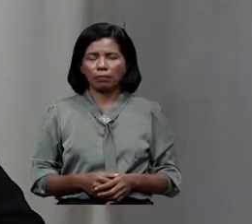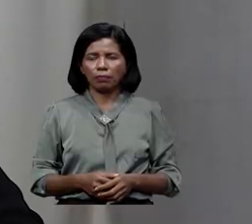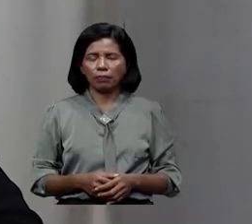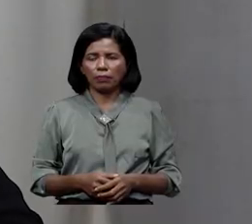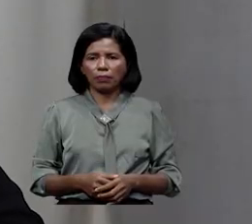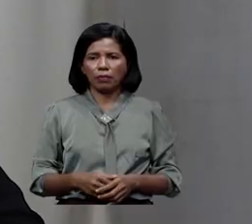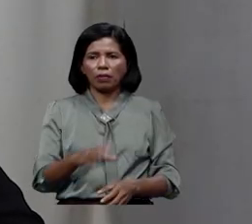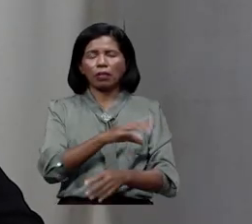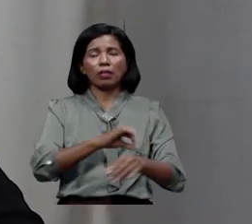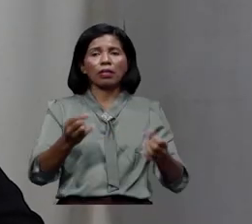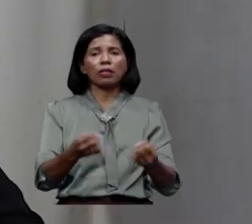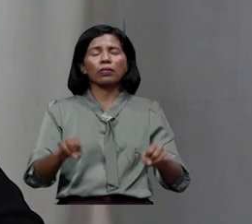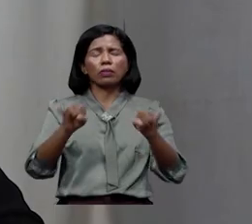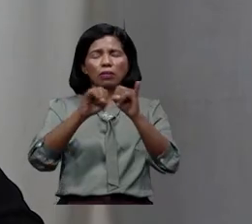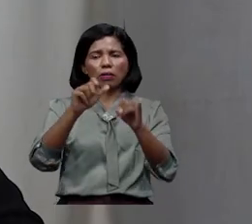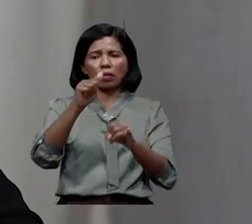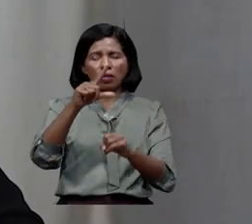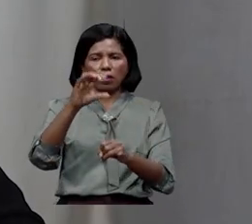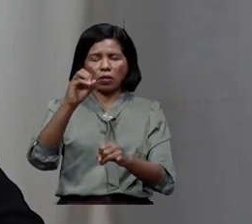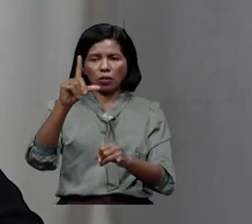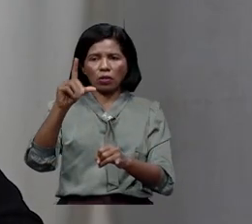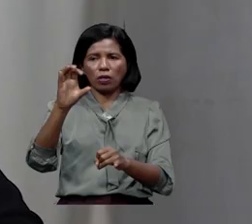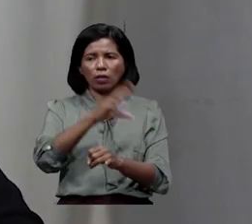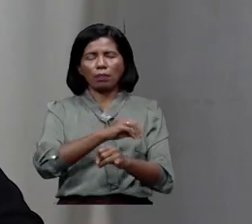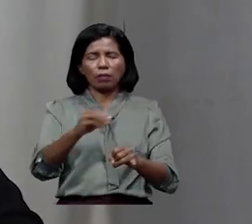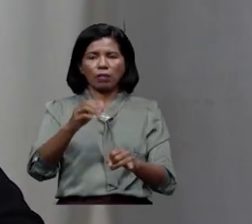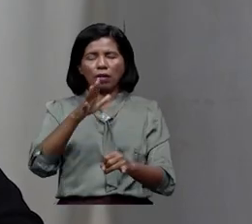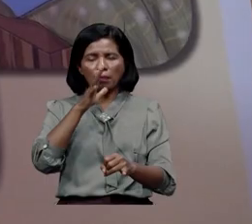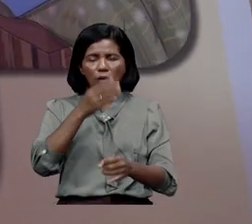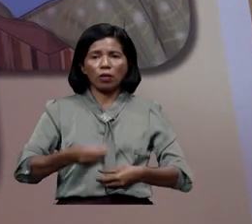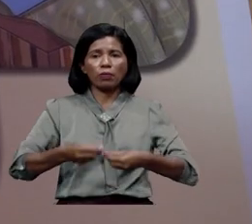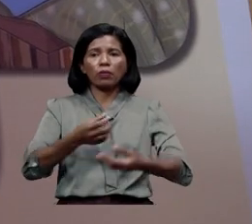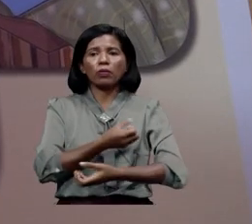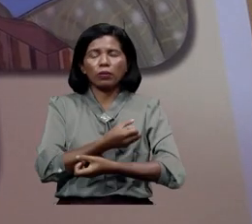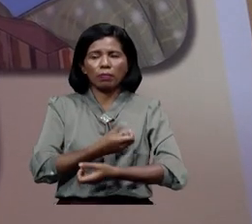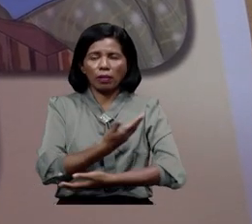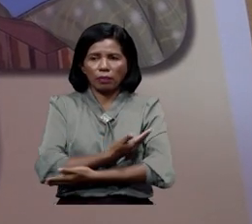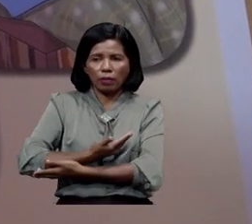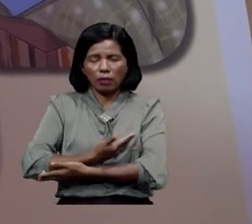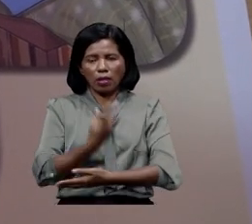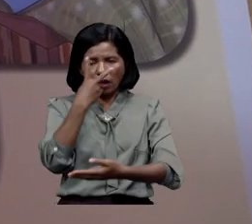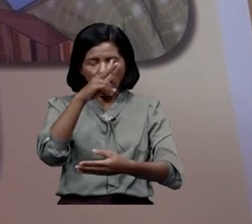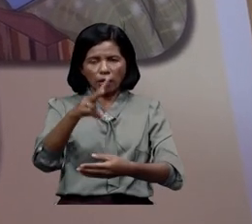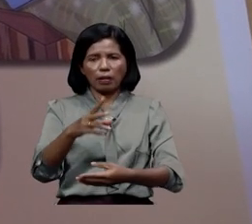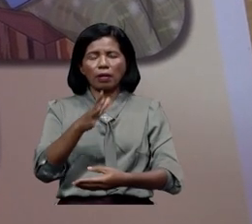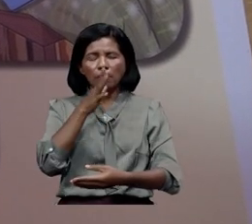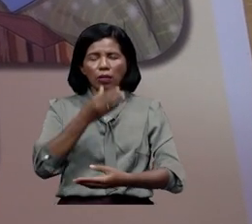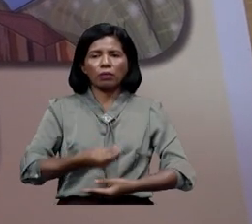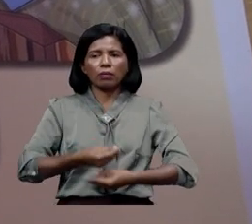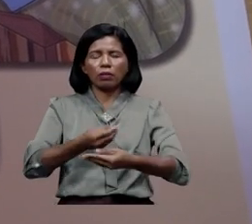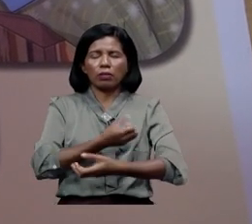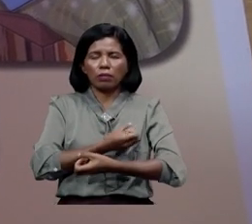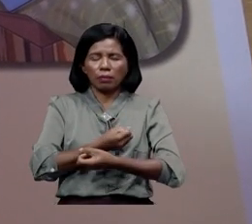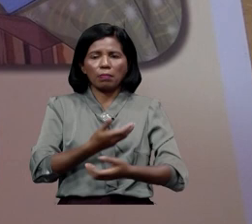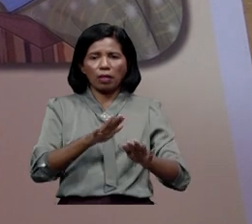Fundação Alola ne durante ne halo aconselhamento ba ina fo susu ba bebê hare kata dada un ne percentagem ina fo susu ben fórmula